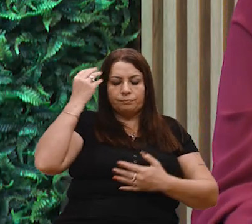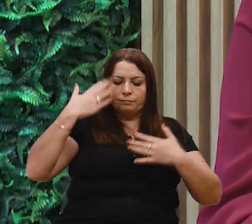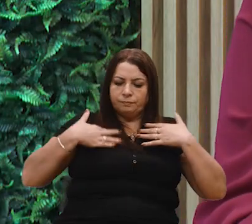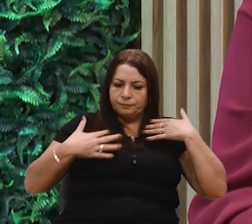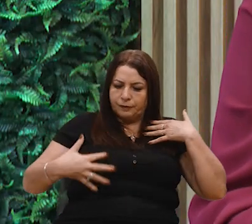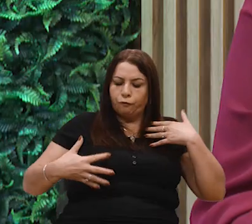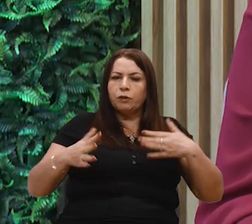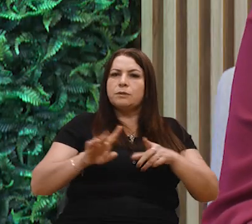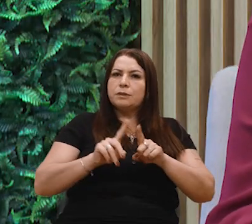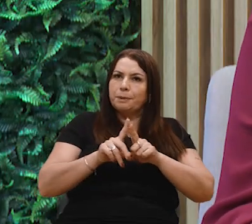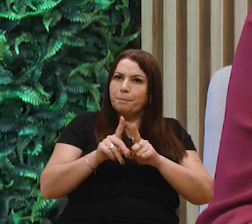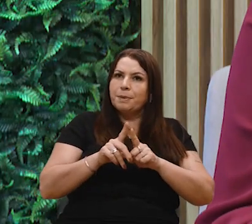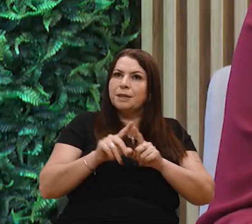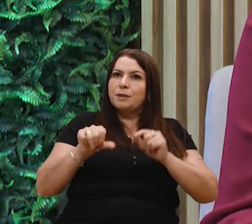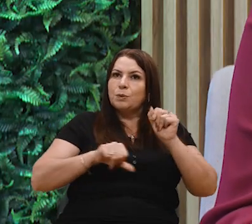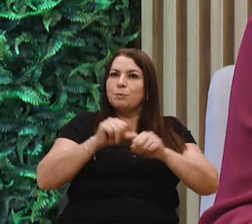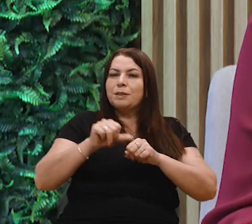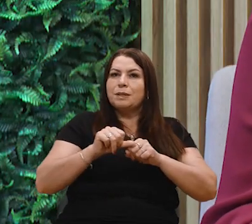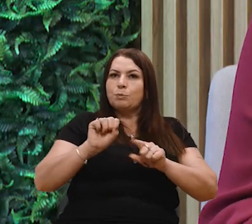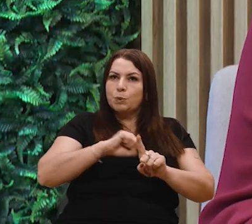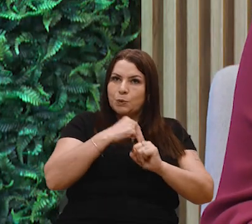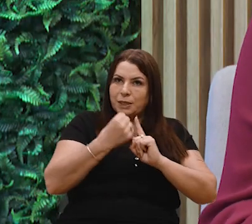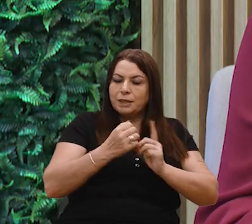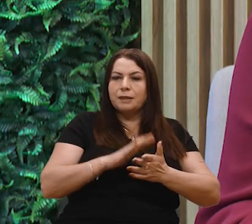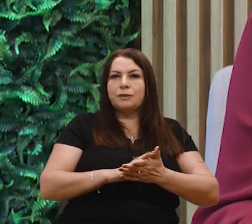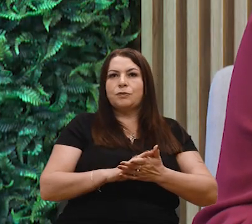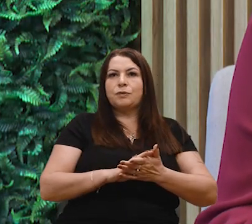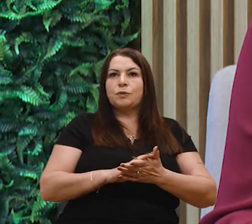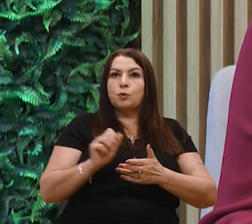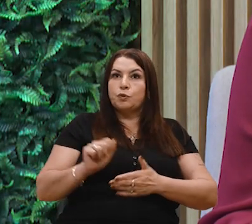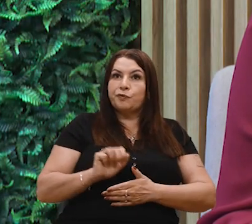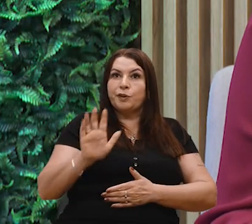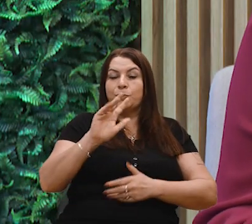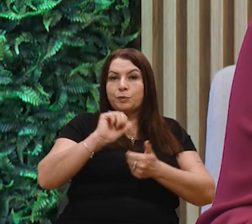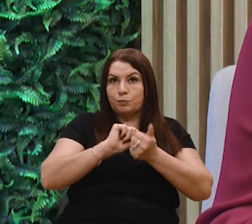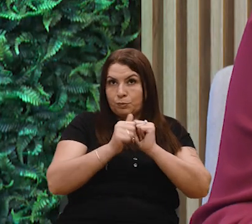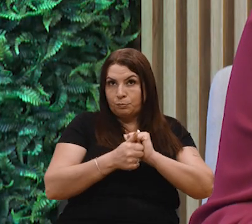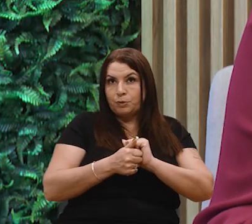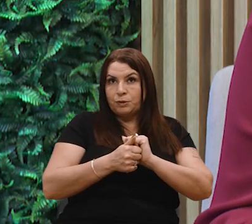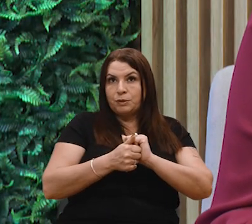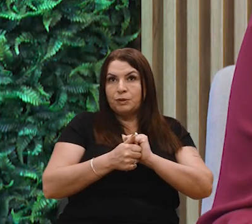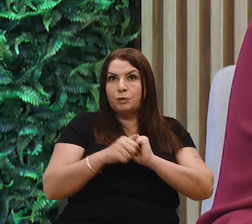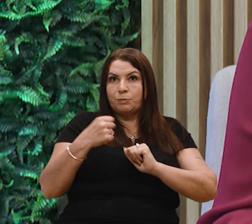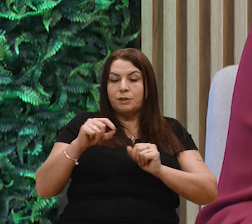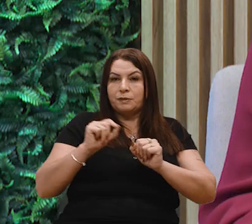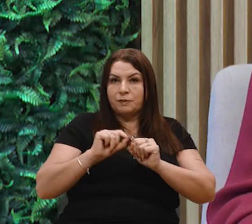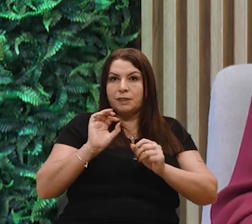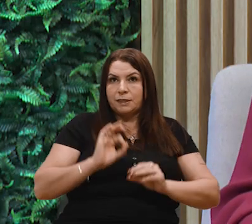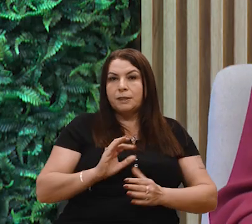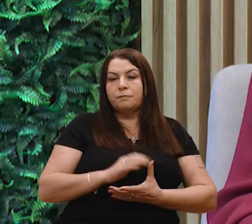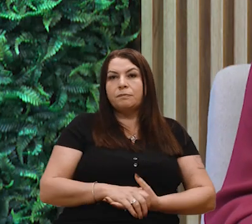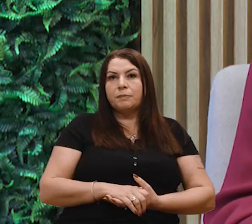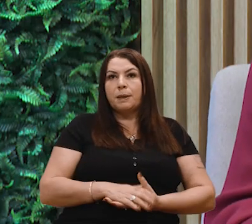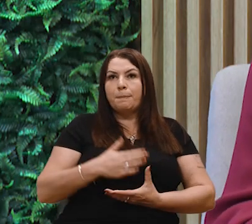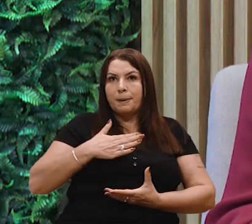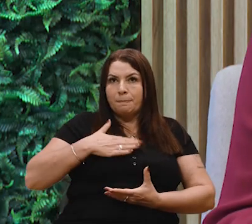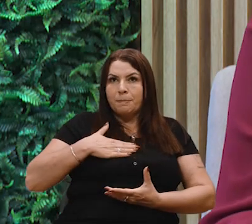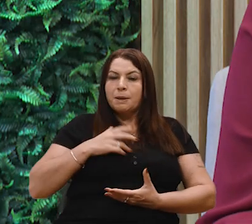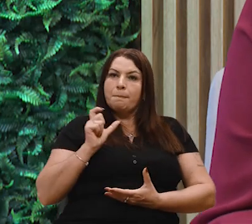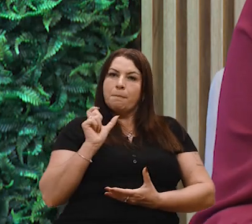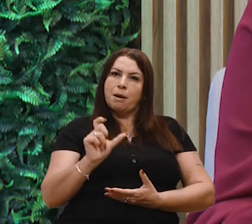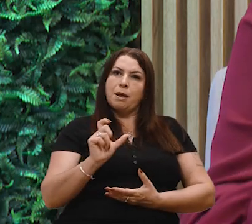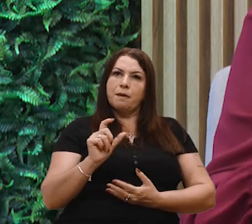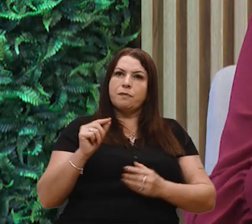sentido psicológico, físico, mas também é transformador para uma sociedade, né? Quando se valoriza o esporte como precisa ser feito, assim.